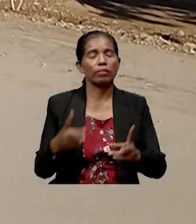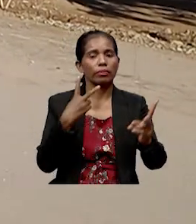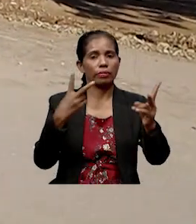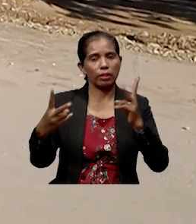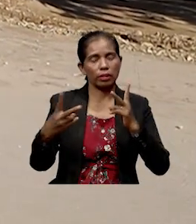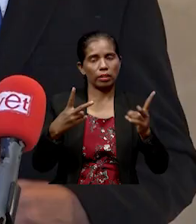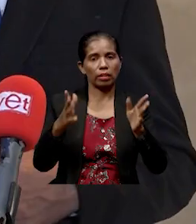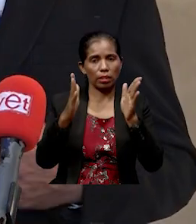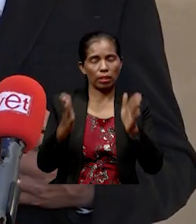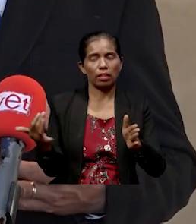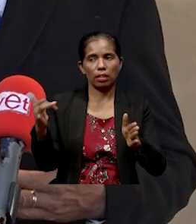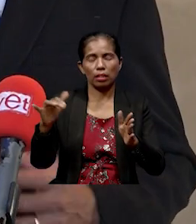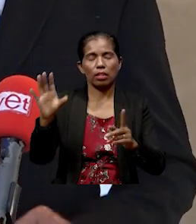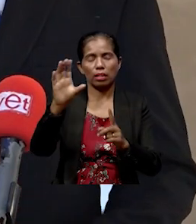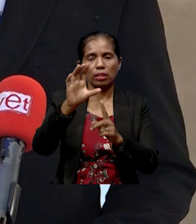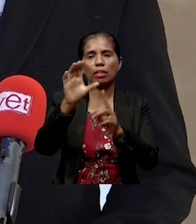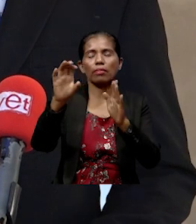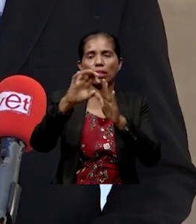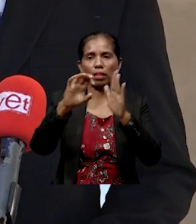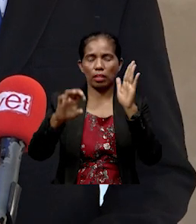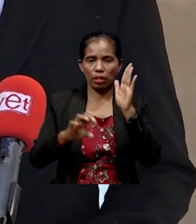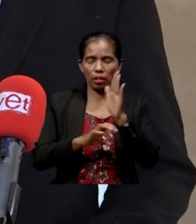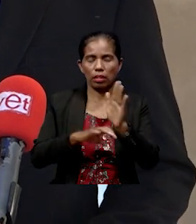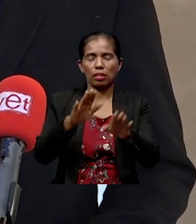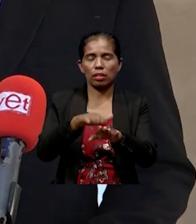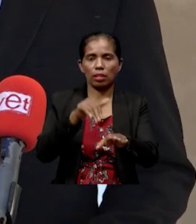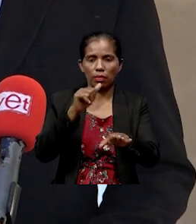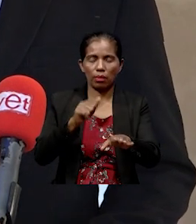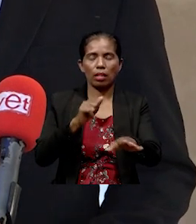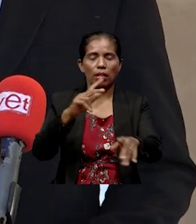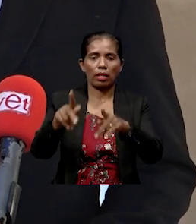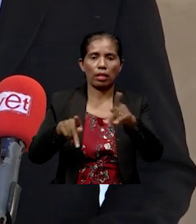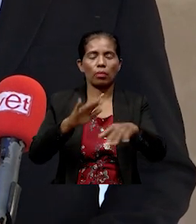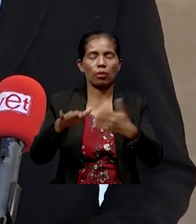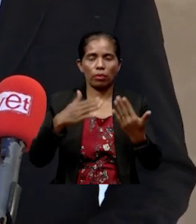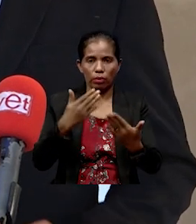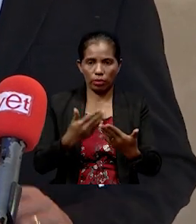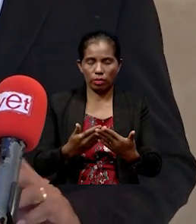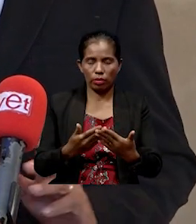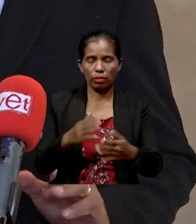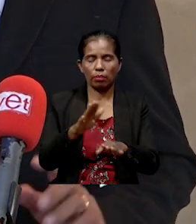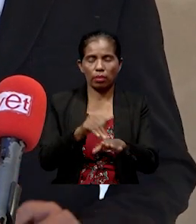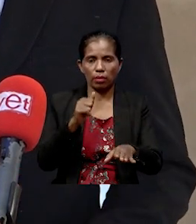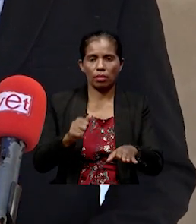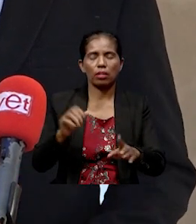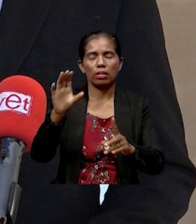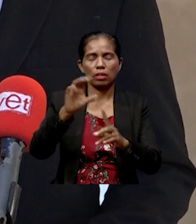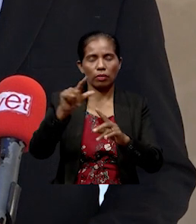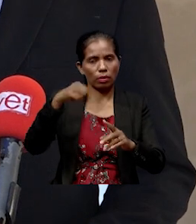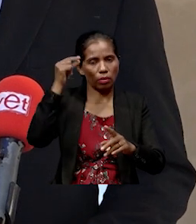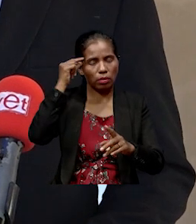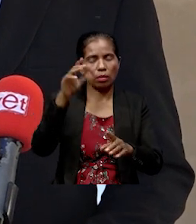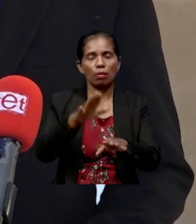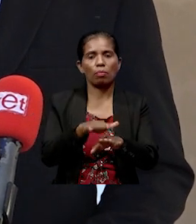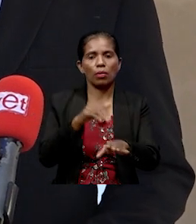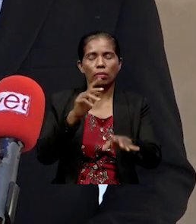bem, chefe de Estado se convida nem homólogo Sira. Nosso chefe de governo vai bem, convida nem